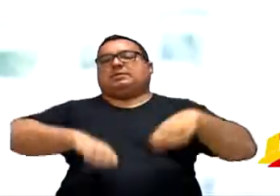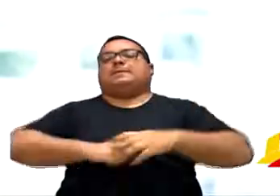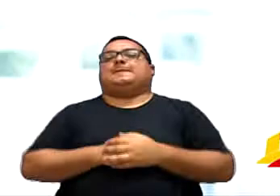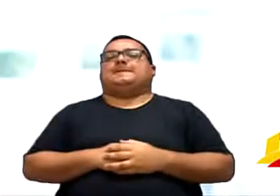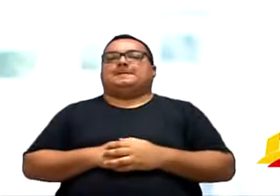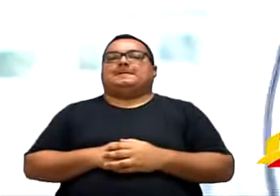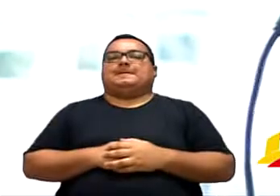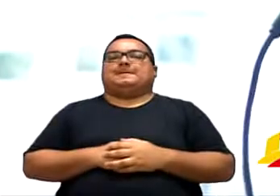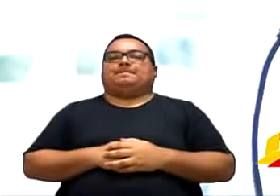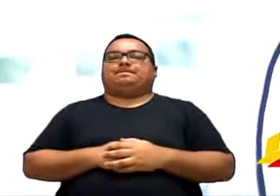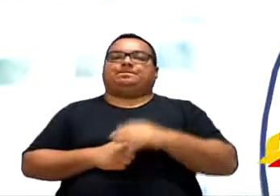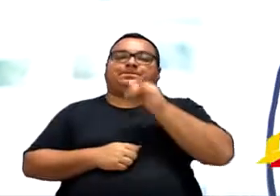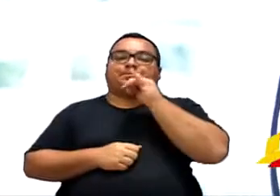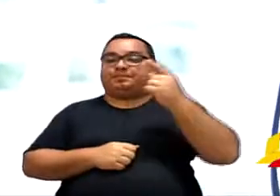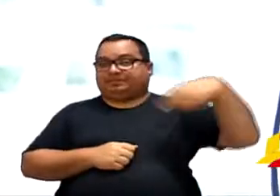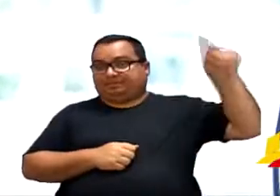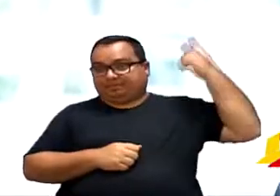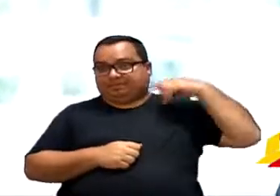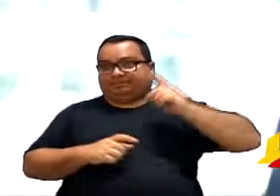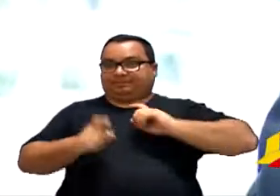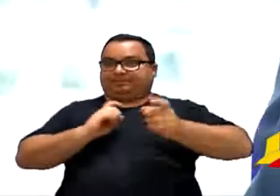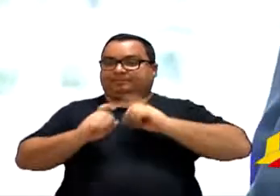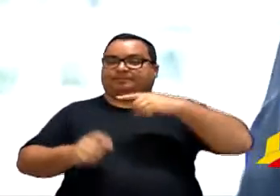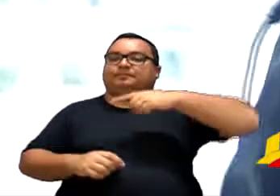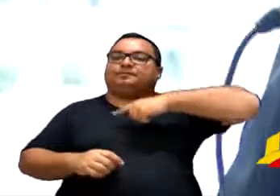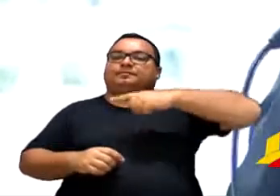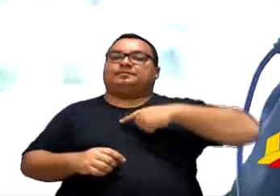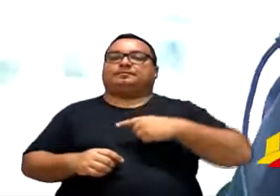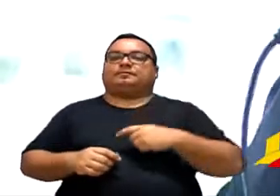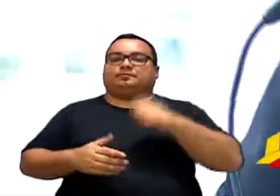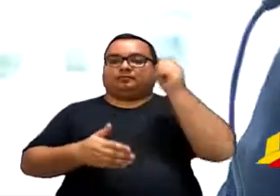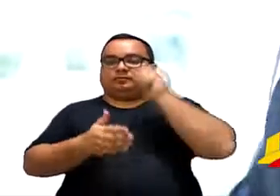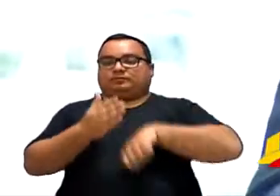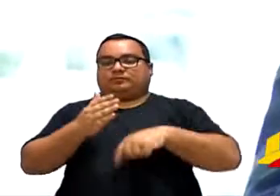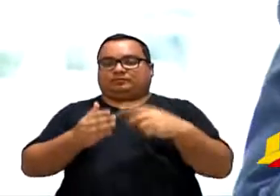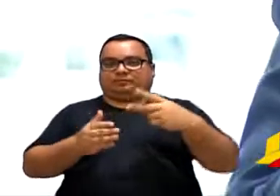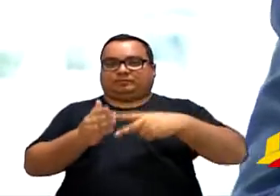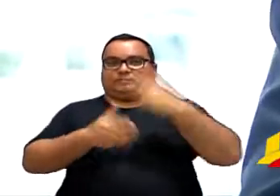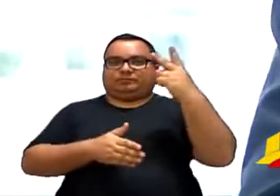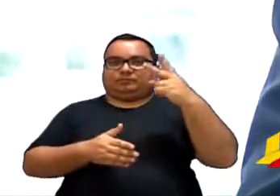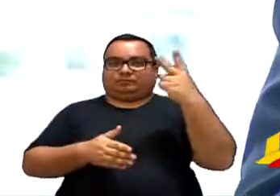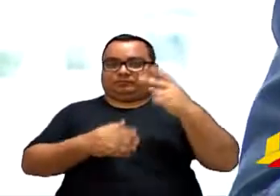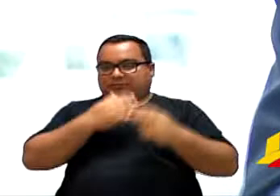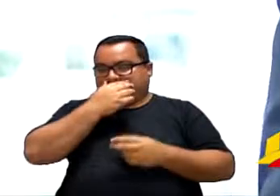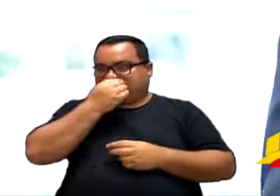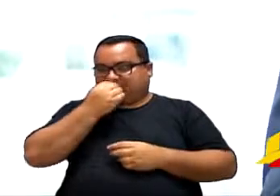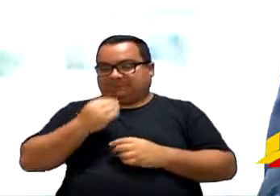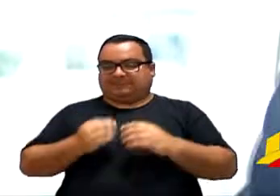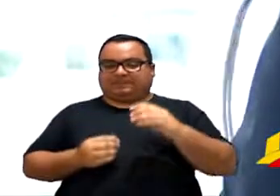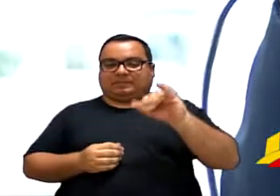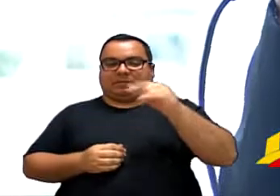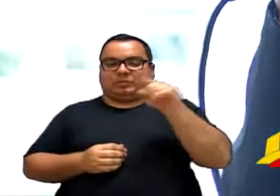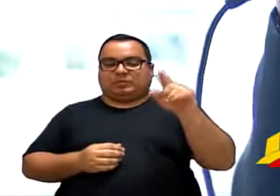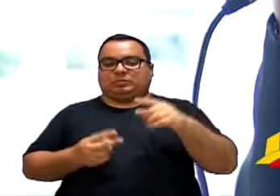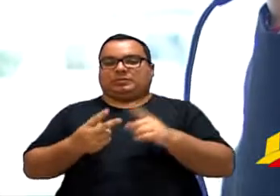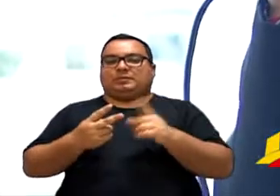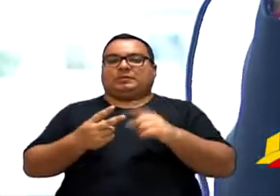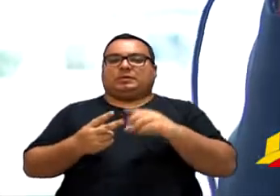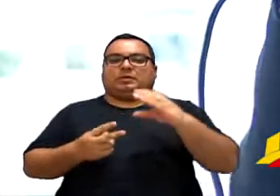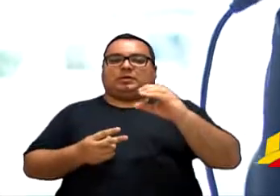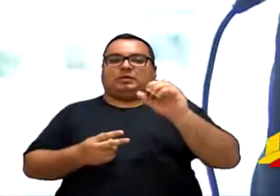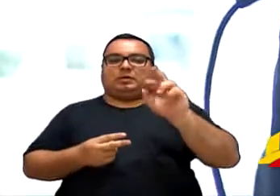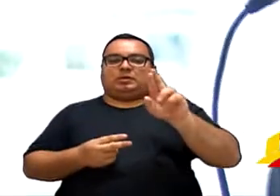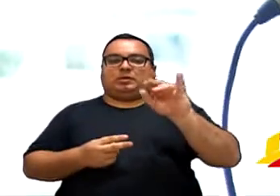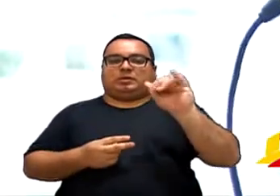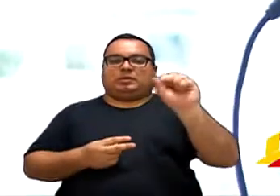de pegar um segundo parecer com assinatura do Vereador João Donizete do vereador Cristiano passos que deram parecer